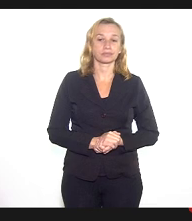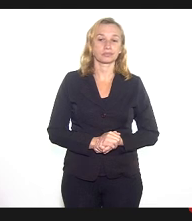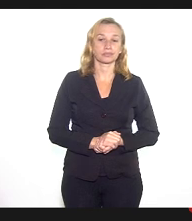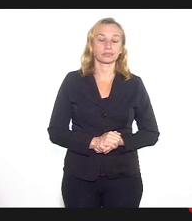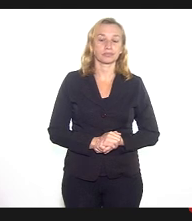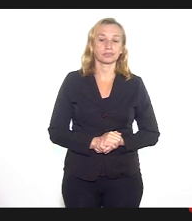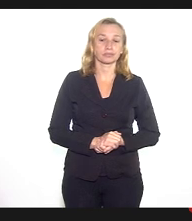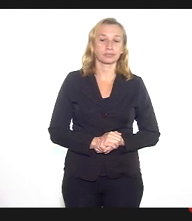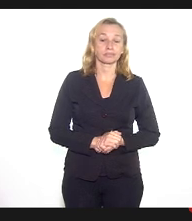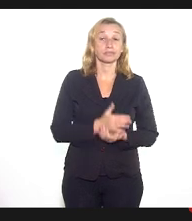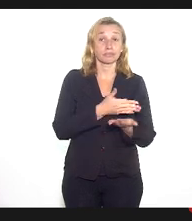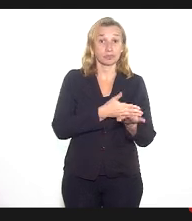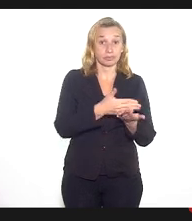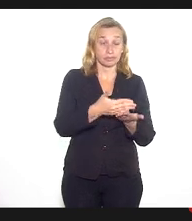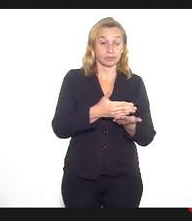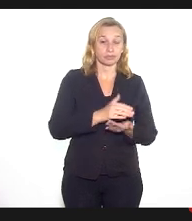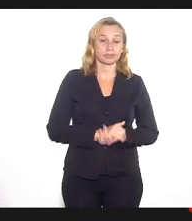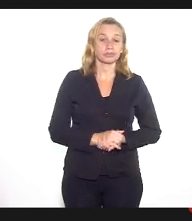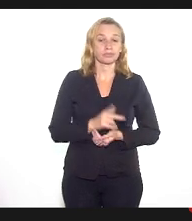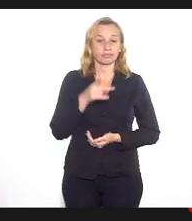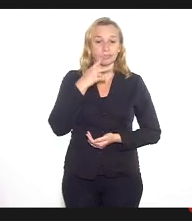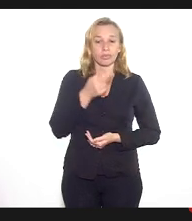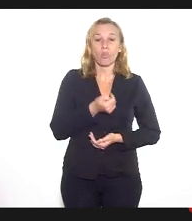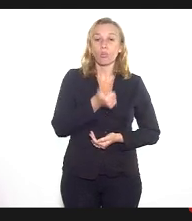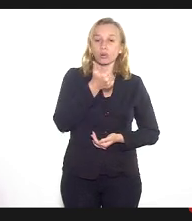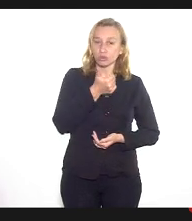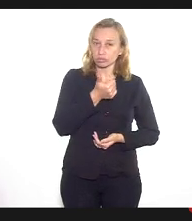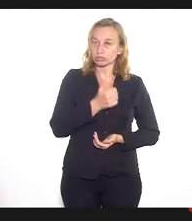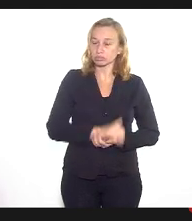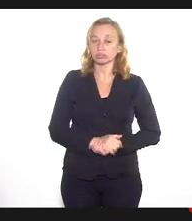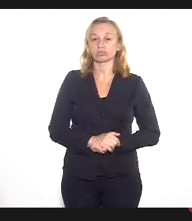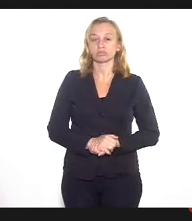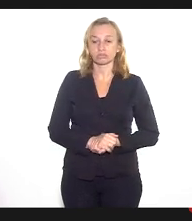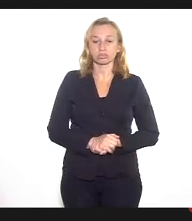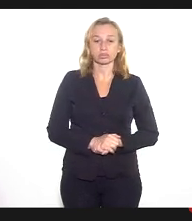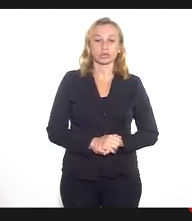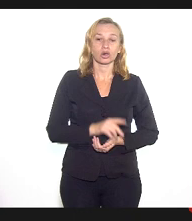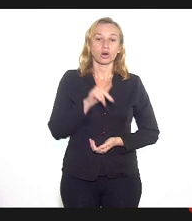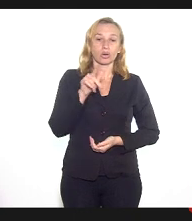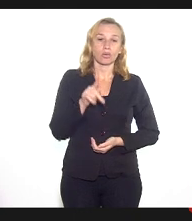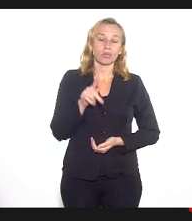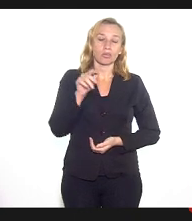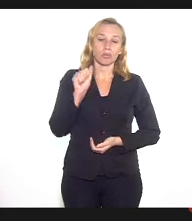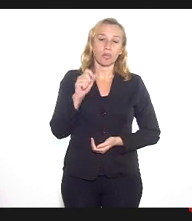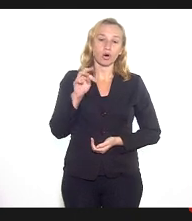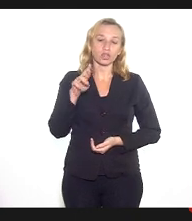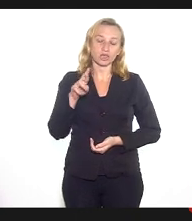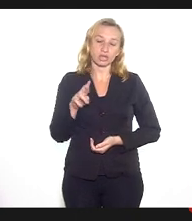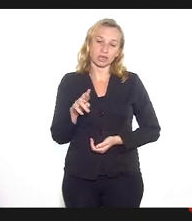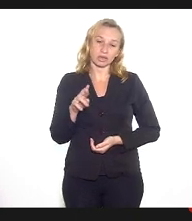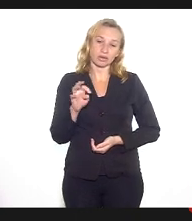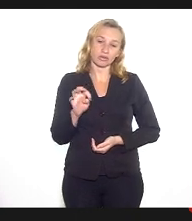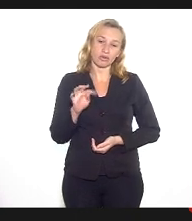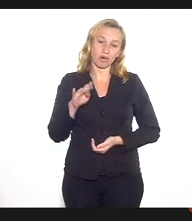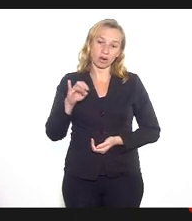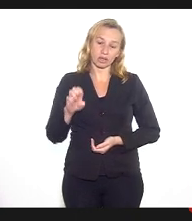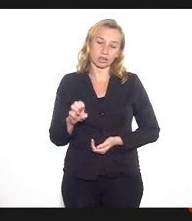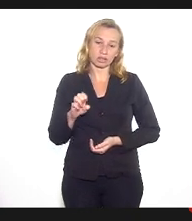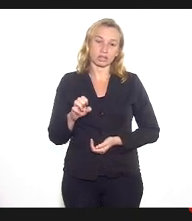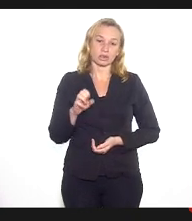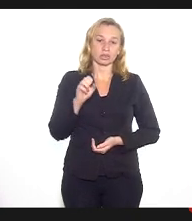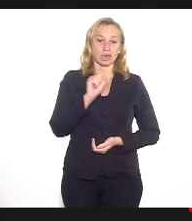Bom, inicialmente, falar um pouco do portfólio da Galp, especialmente